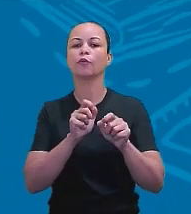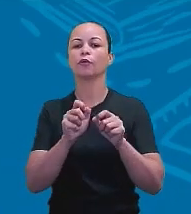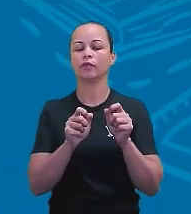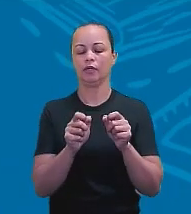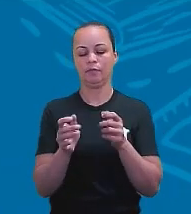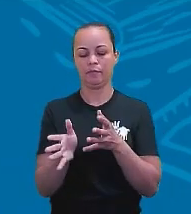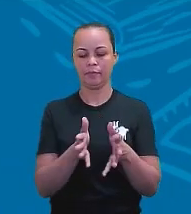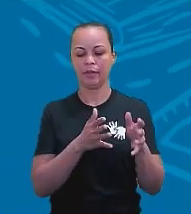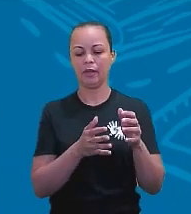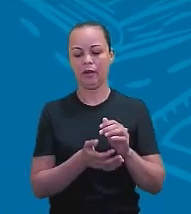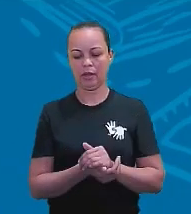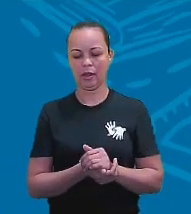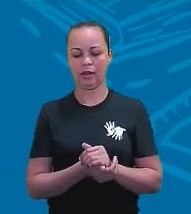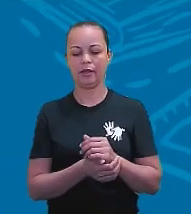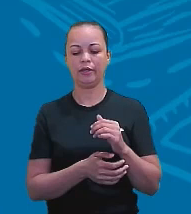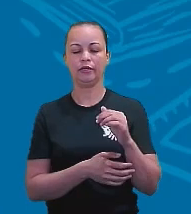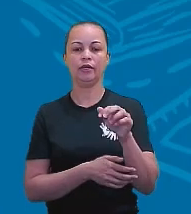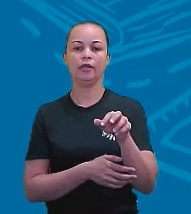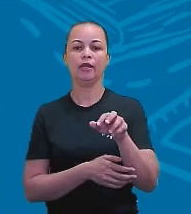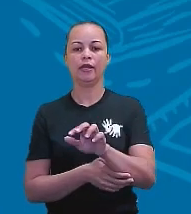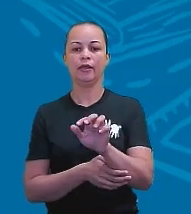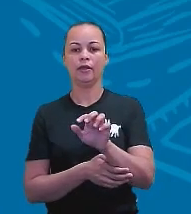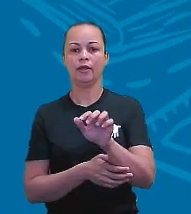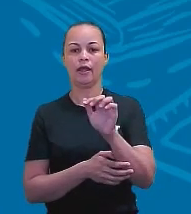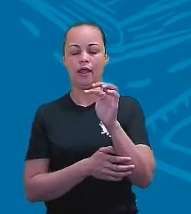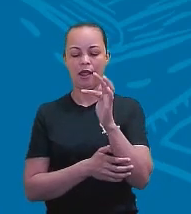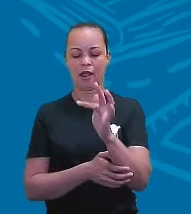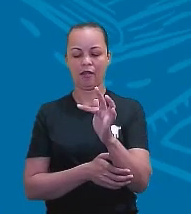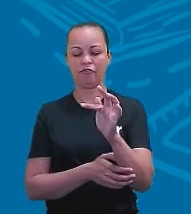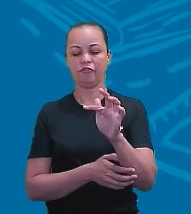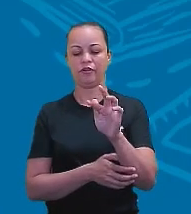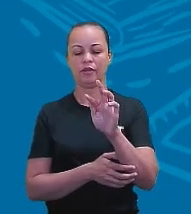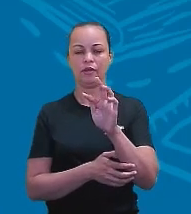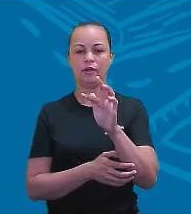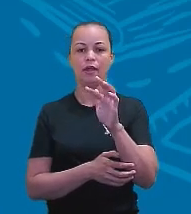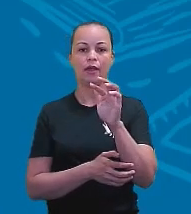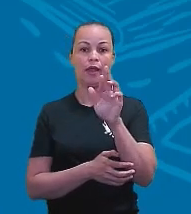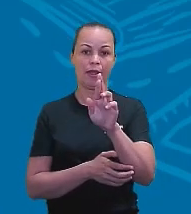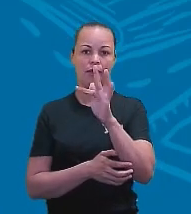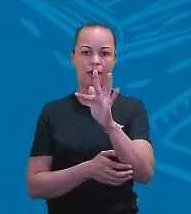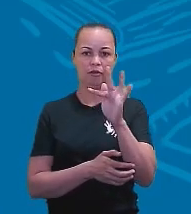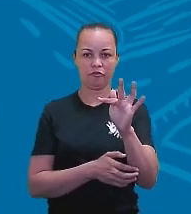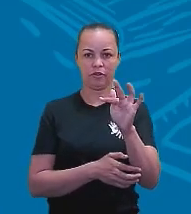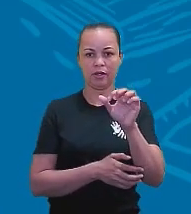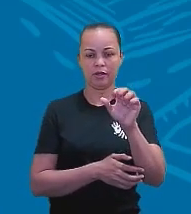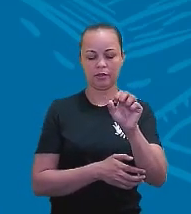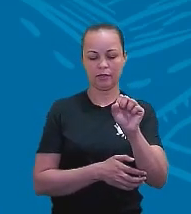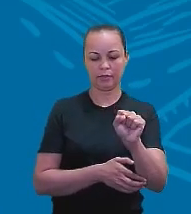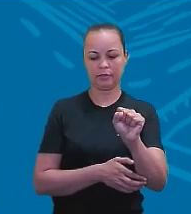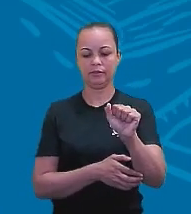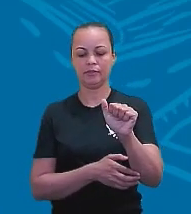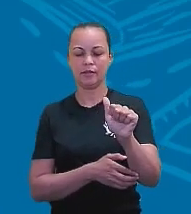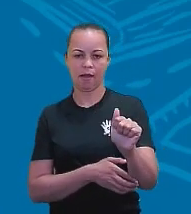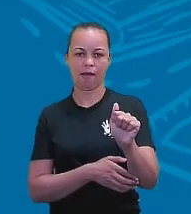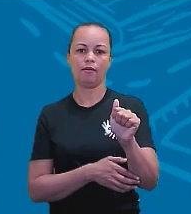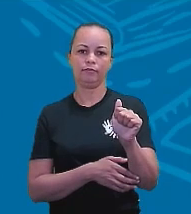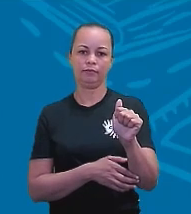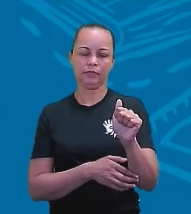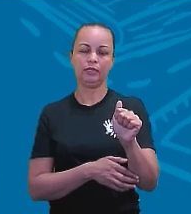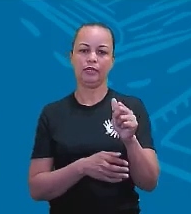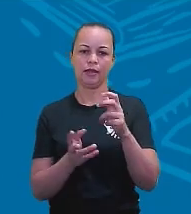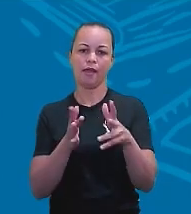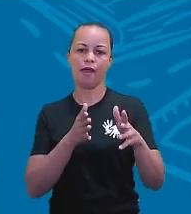Rede Ferroviária Federal. Que se vocês notarem, e assim, eu já anotei alguns pontos que tem as